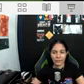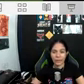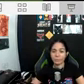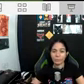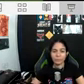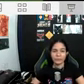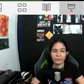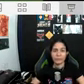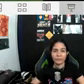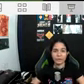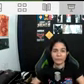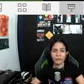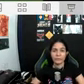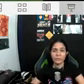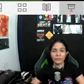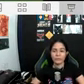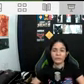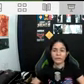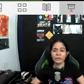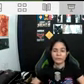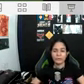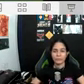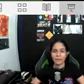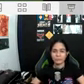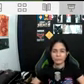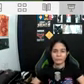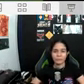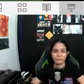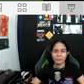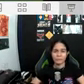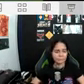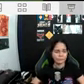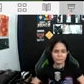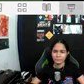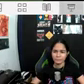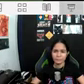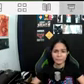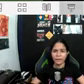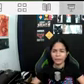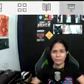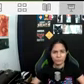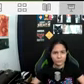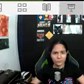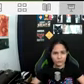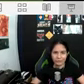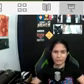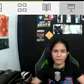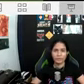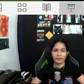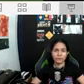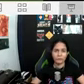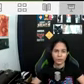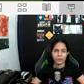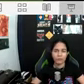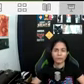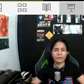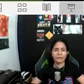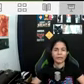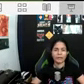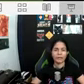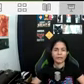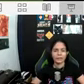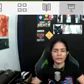Né? Porque eu estou aproveitando aqui, eu coletar um monte e no final eu vejo o que é que eu aproveito ou não. Não, já foque